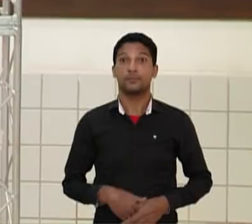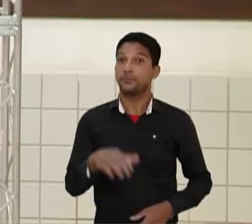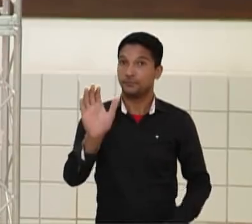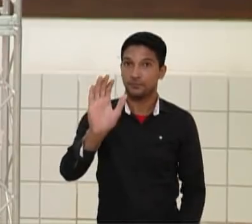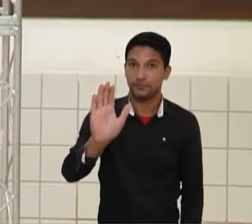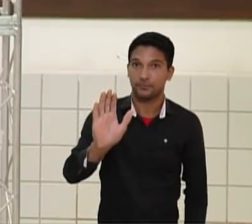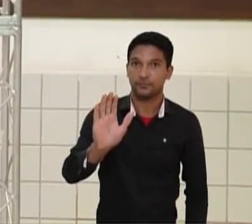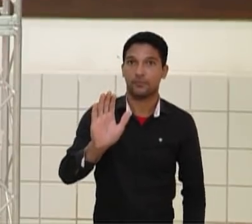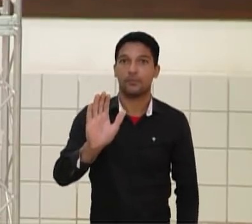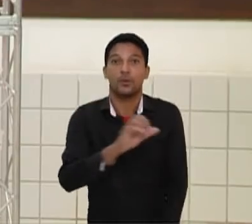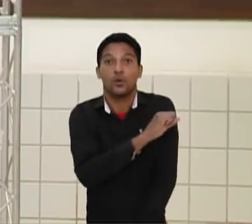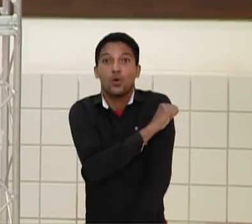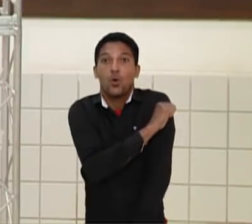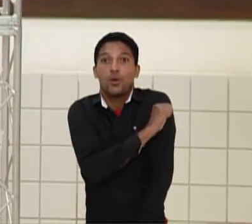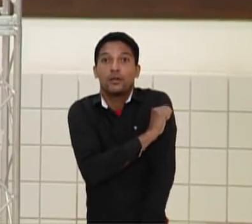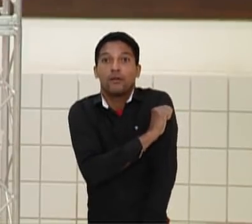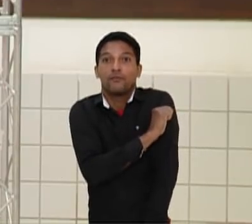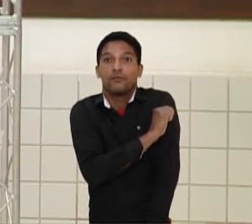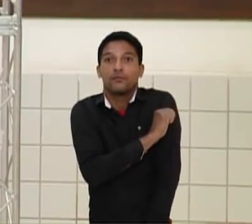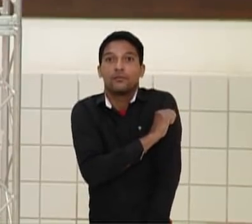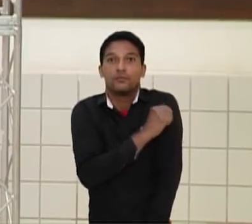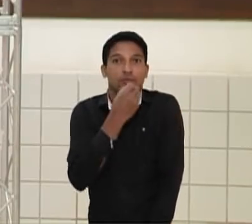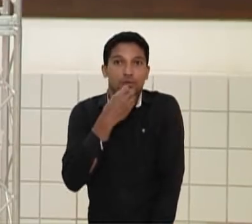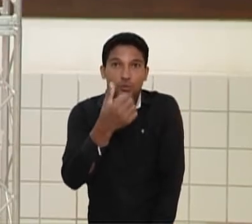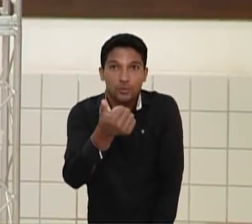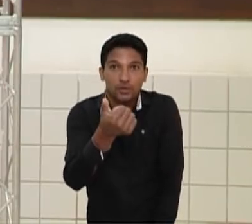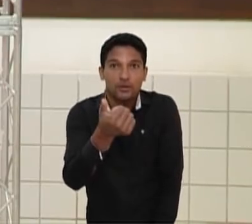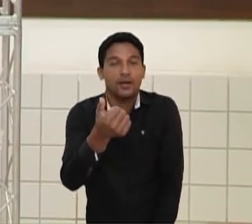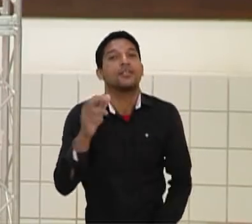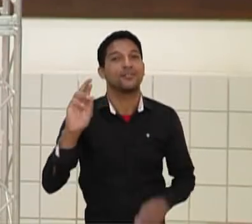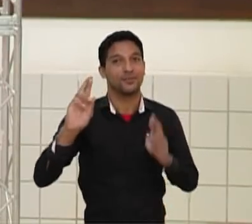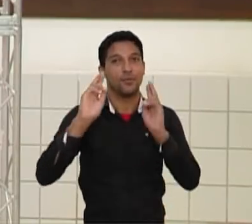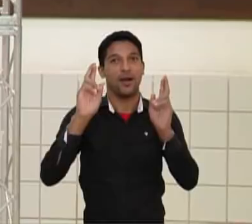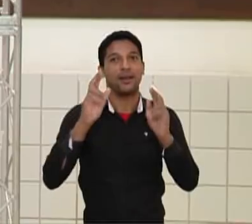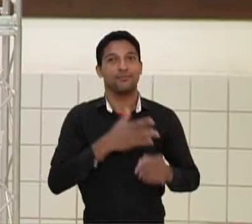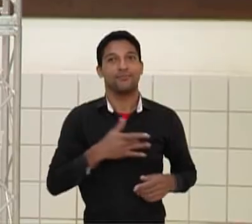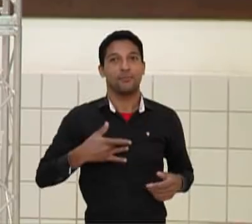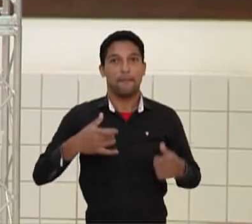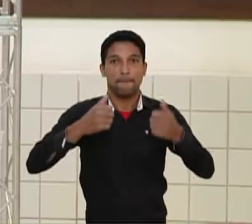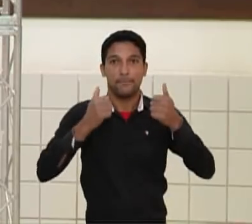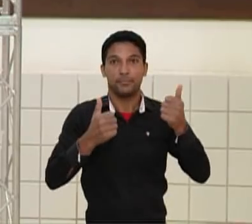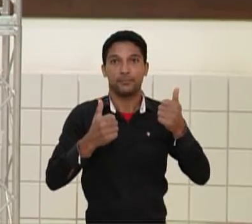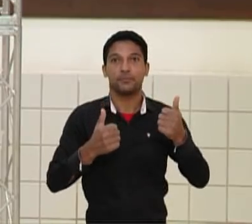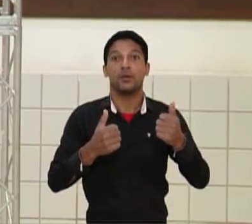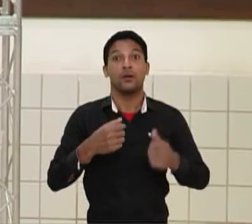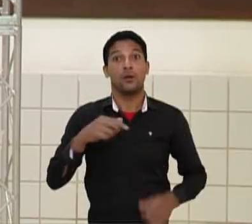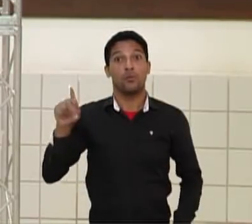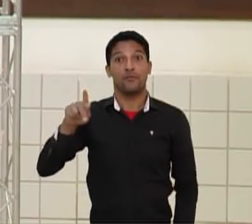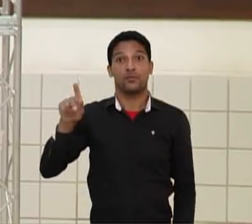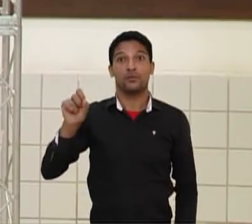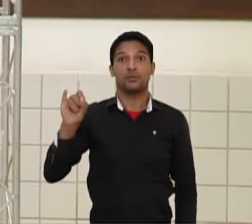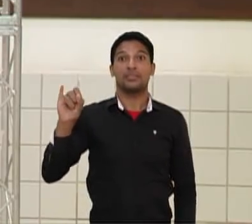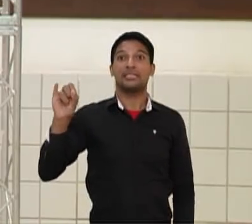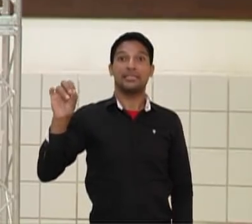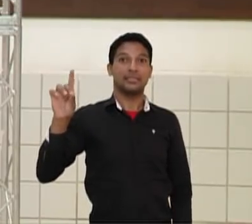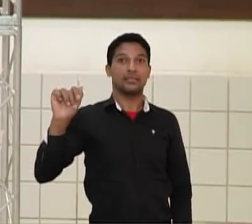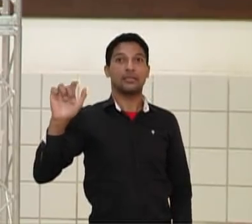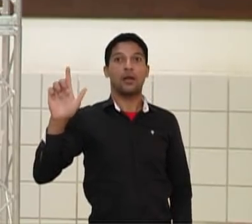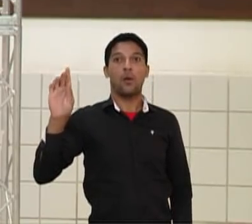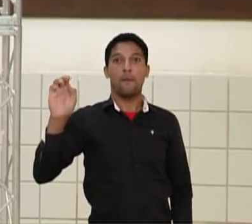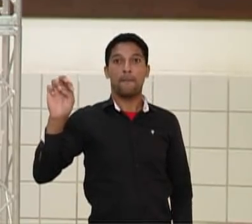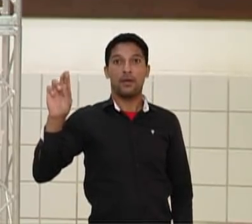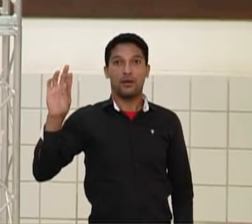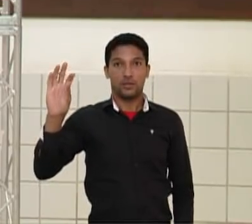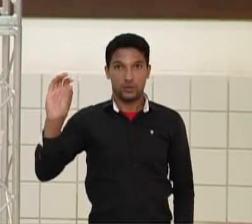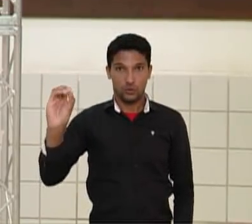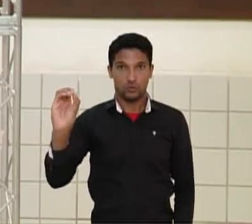E aí, pessoal do oitavo ano, tudo bem com vocês? Espero que esteja tudo certinho. Eu sou o professor Idalberto, essa é a nossa aula 88 de matemática, mas antes da